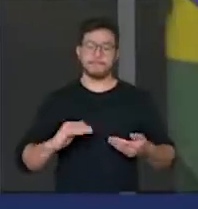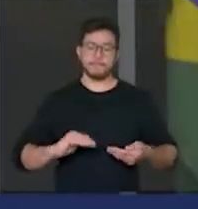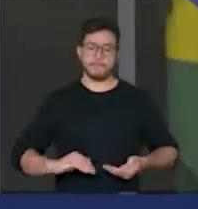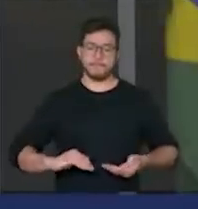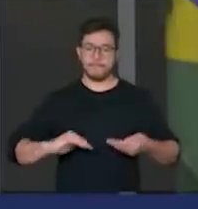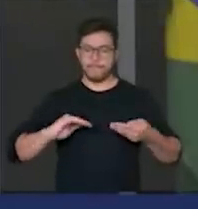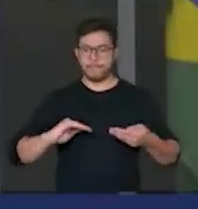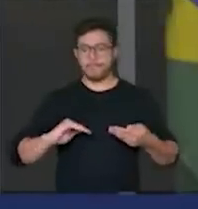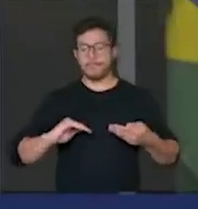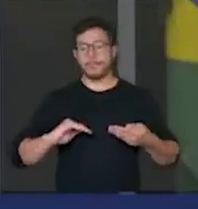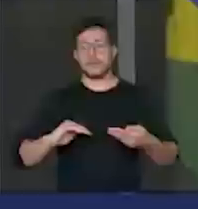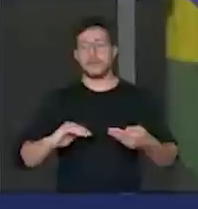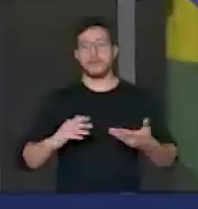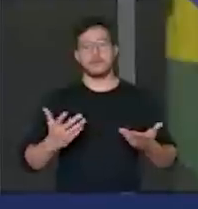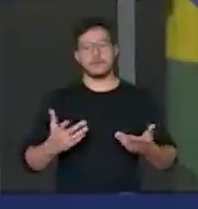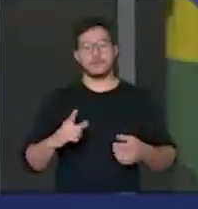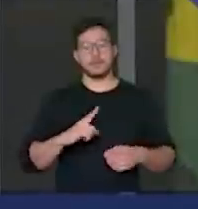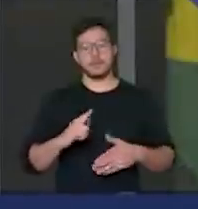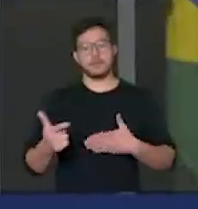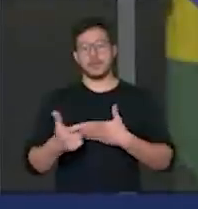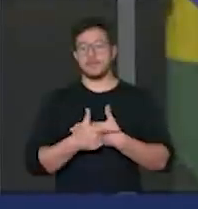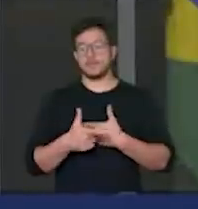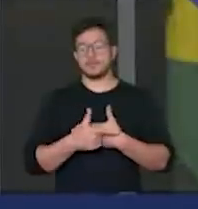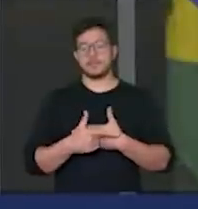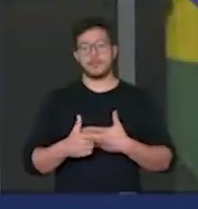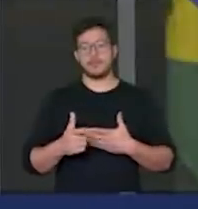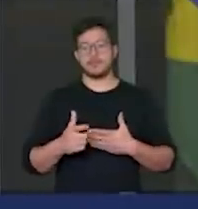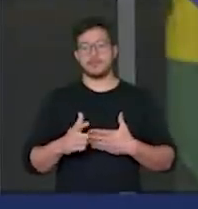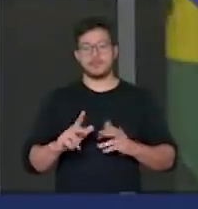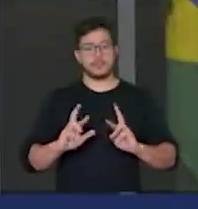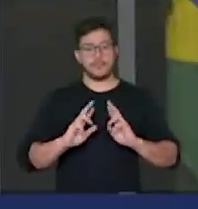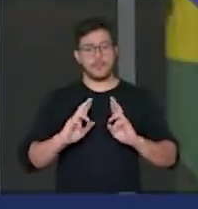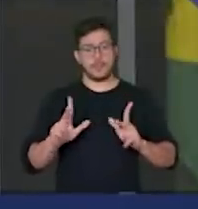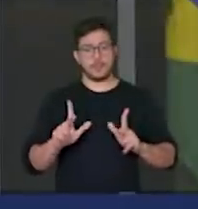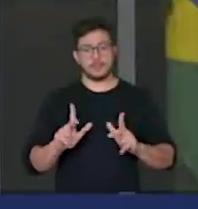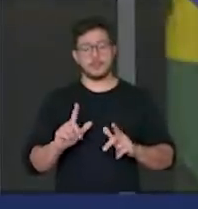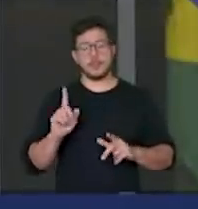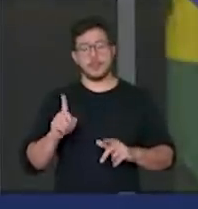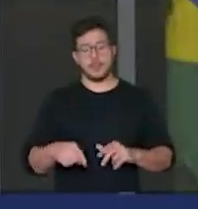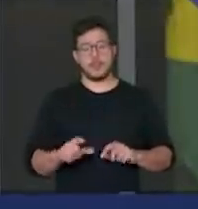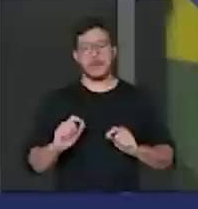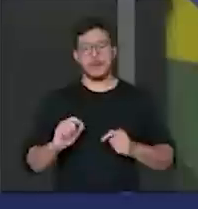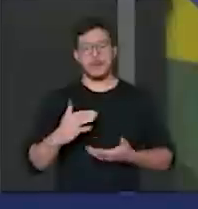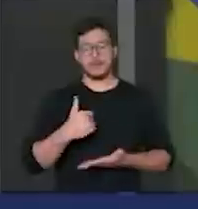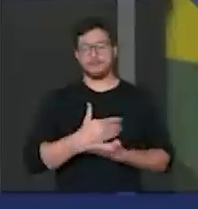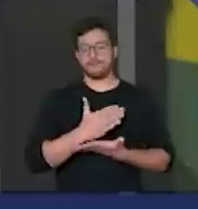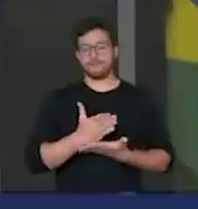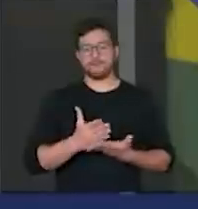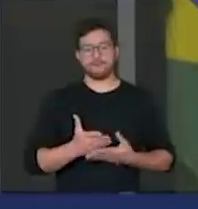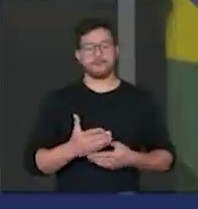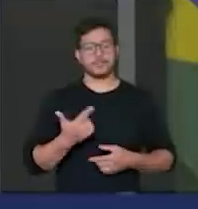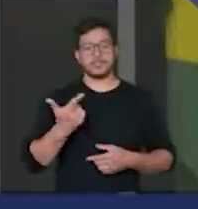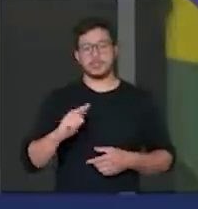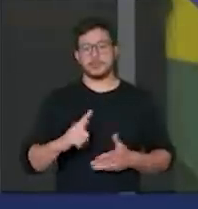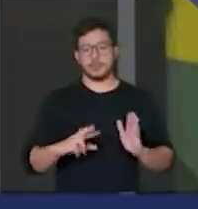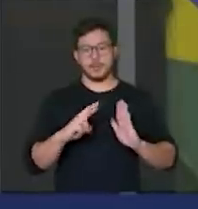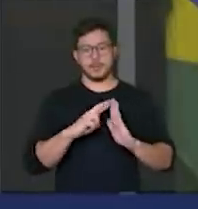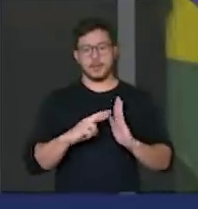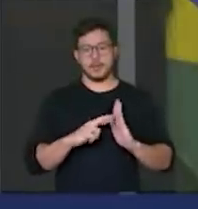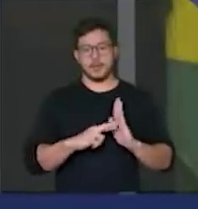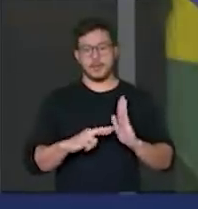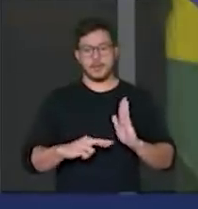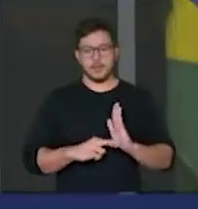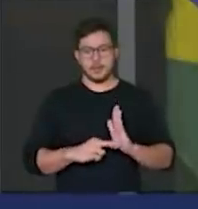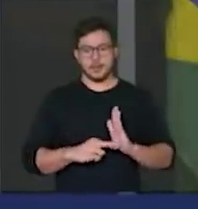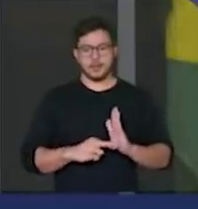Congresso sequestre uma função que não é sua. E mais do que isso, uma distribuição que não tem critérios, uma